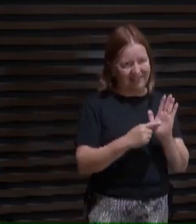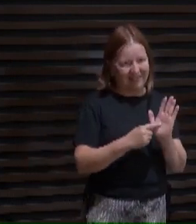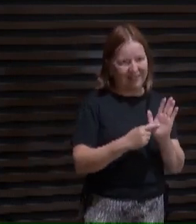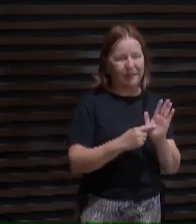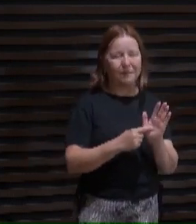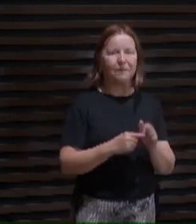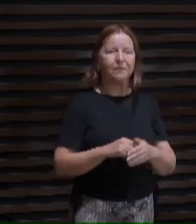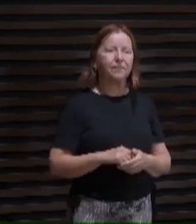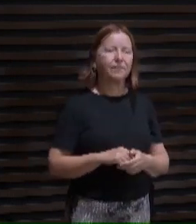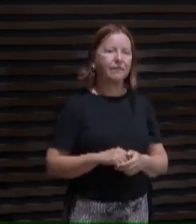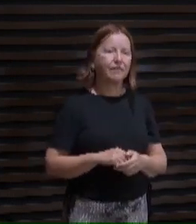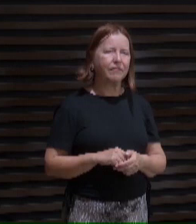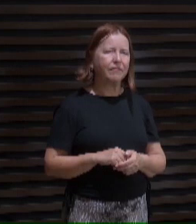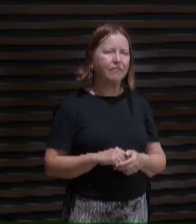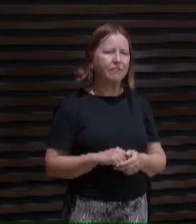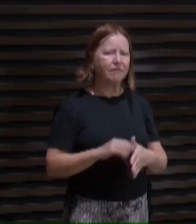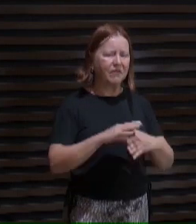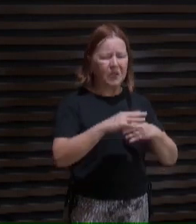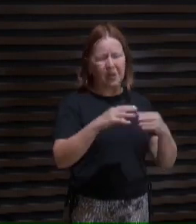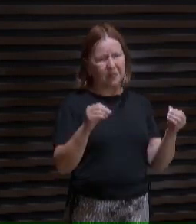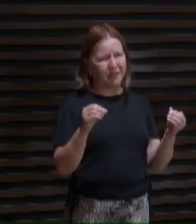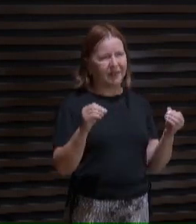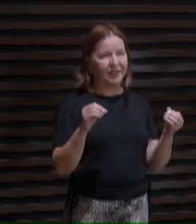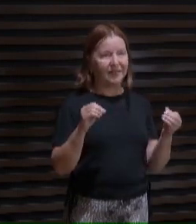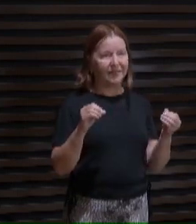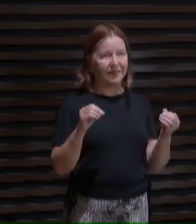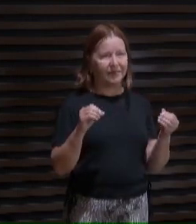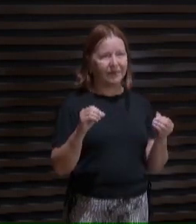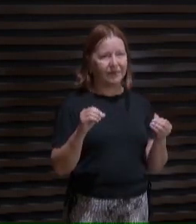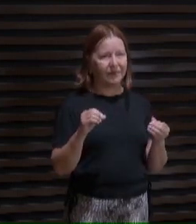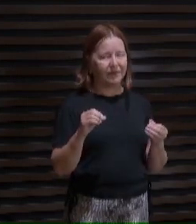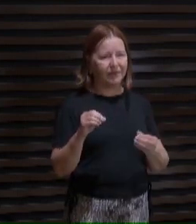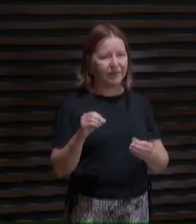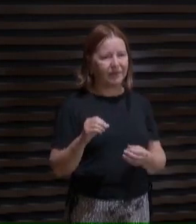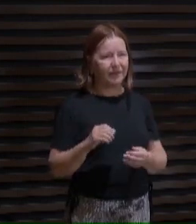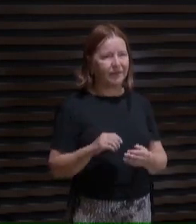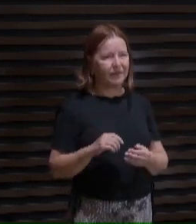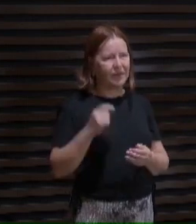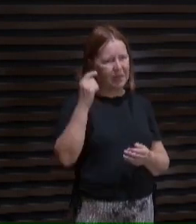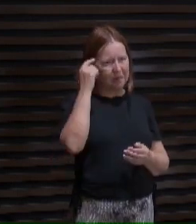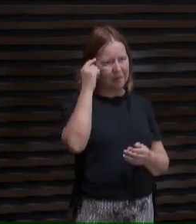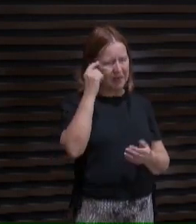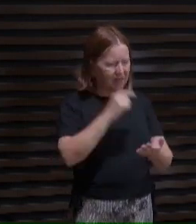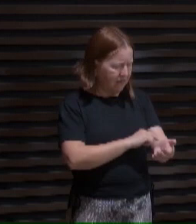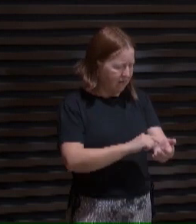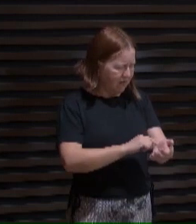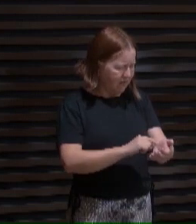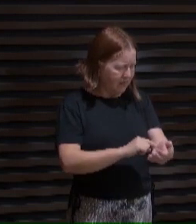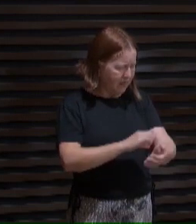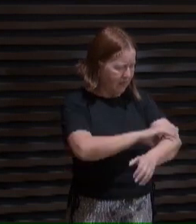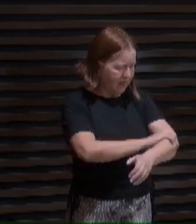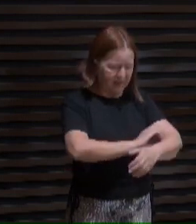O mero ato de curar, pensa nos nervos, nos músculos,